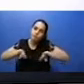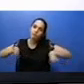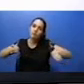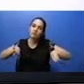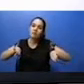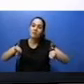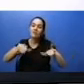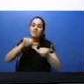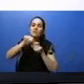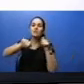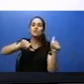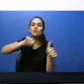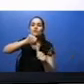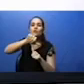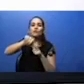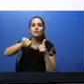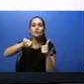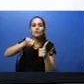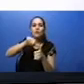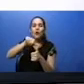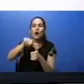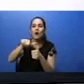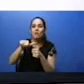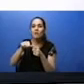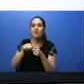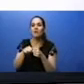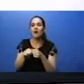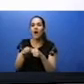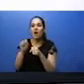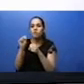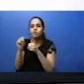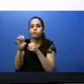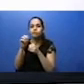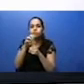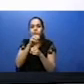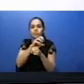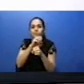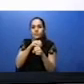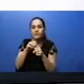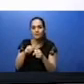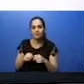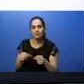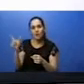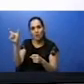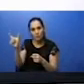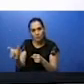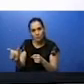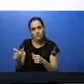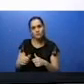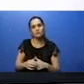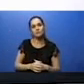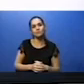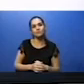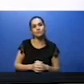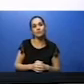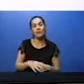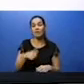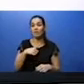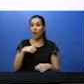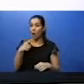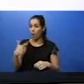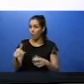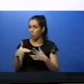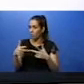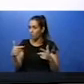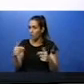formem um complexo ativado, ou seja, a formação do produto. Aqui nós temos um outro fator que